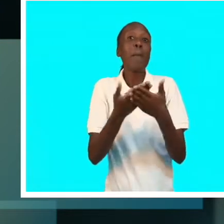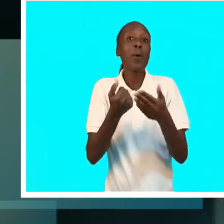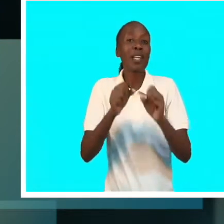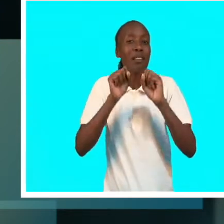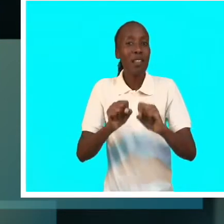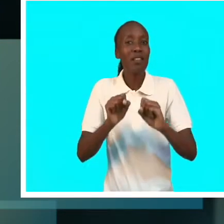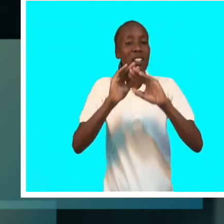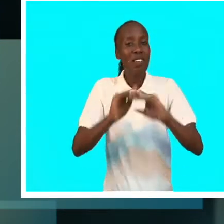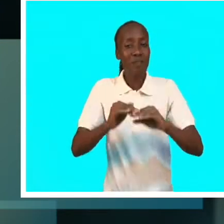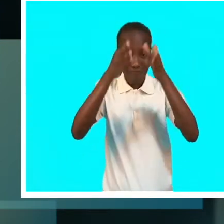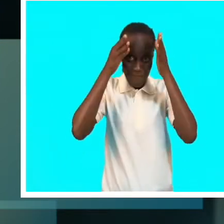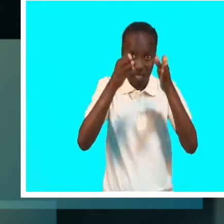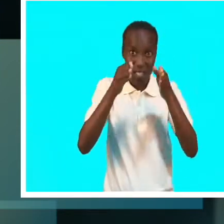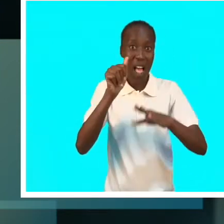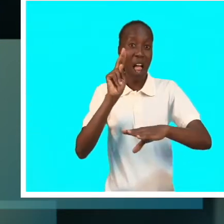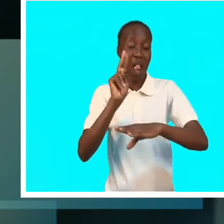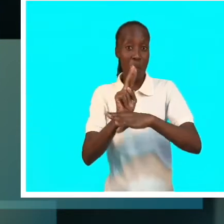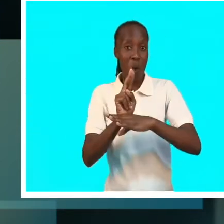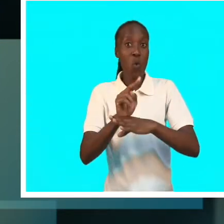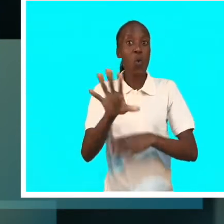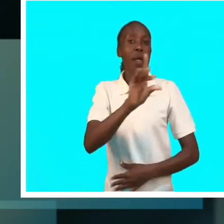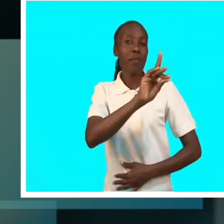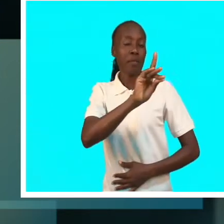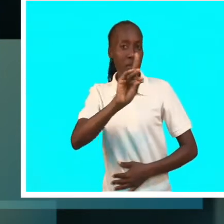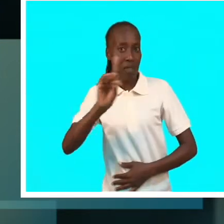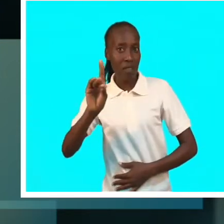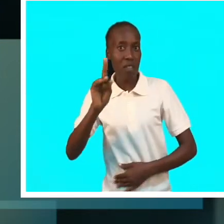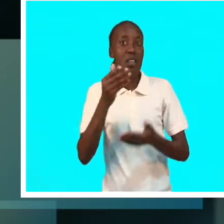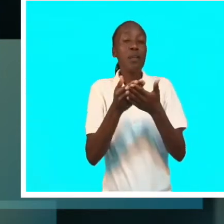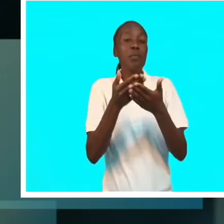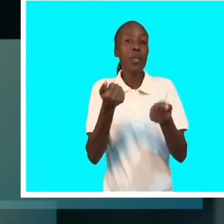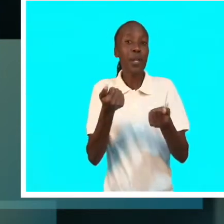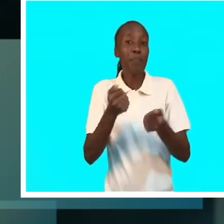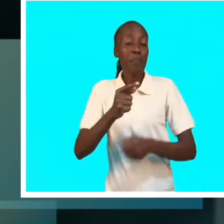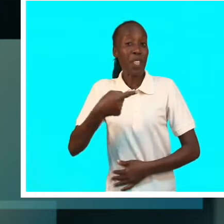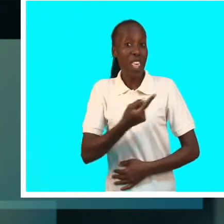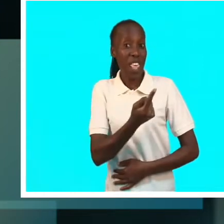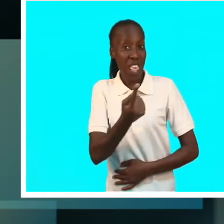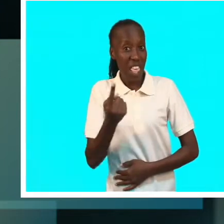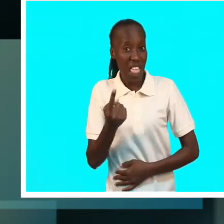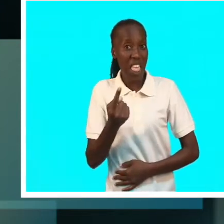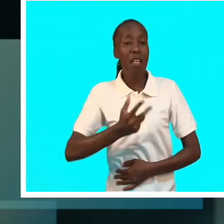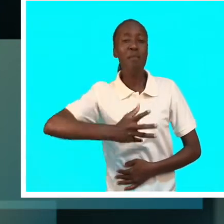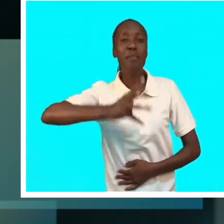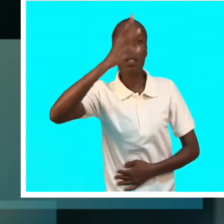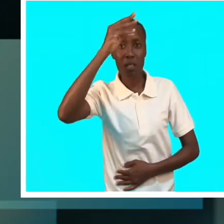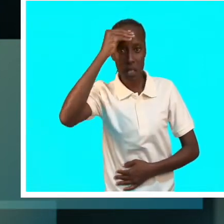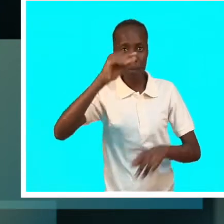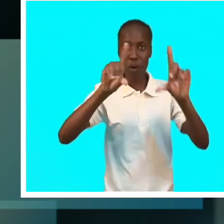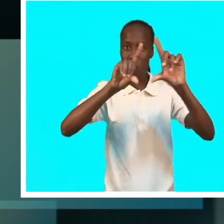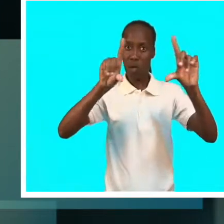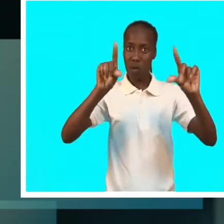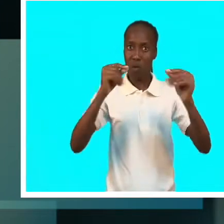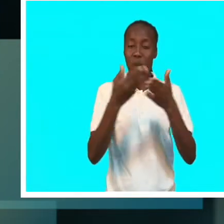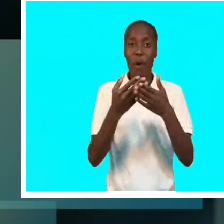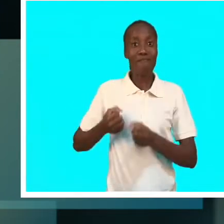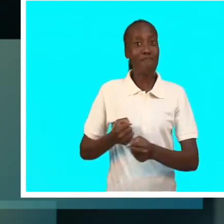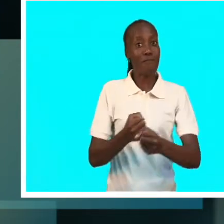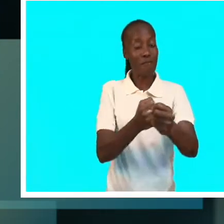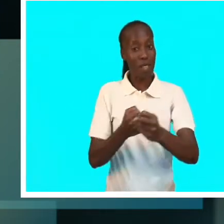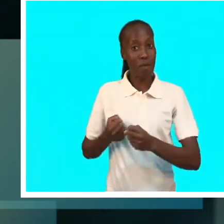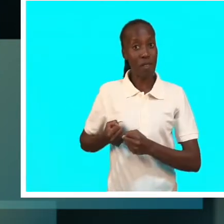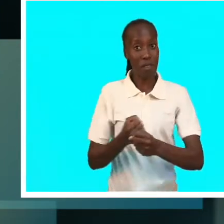porque temos que dar mais atenção aos alunos com necessidade especial, que é para que percebam a matéria. Neste caso aqui